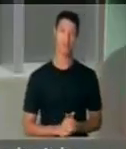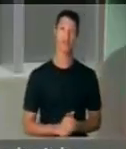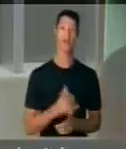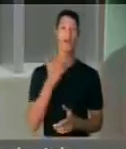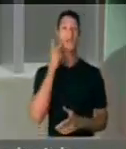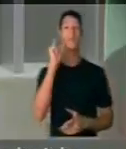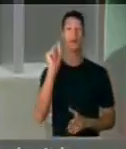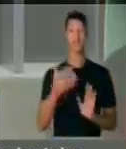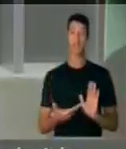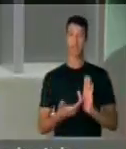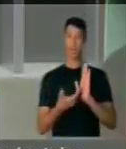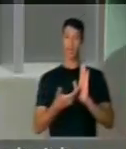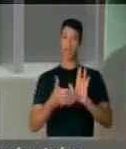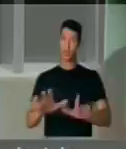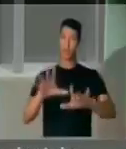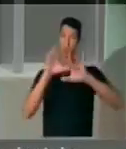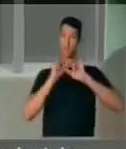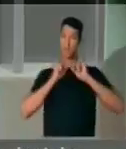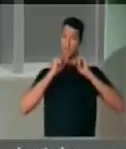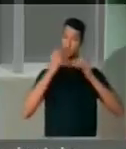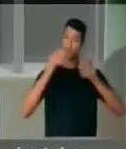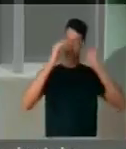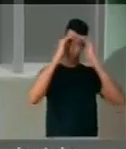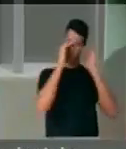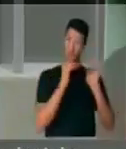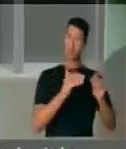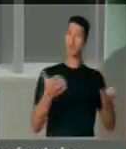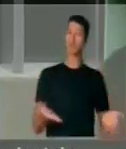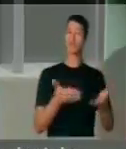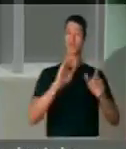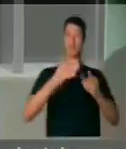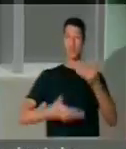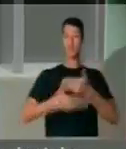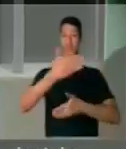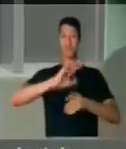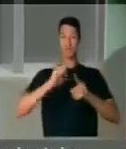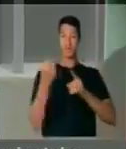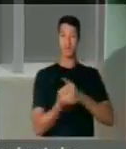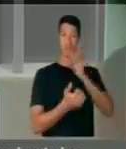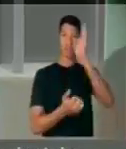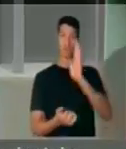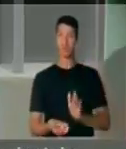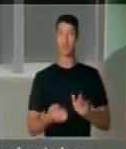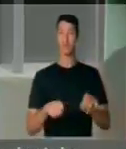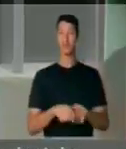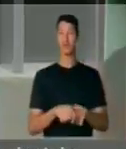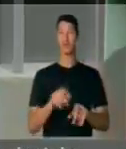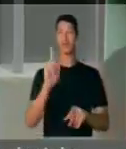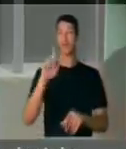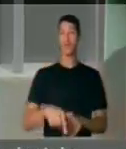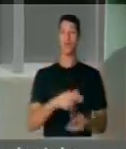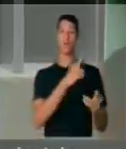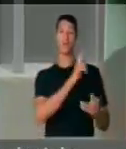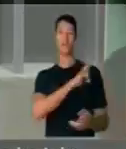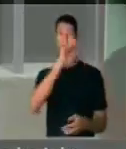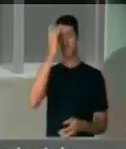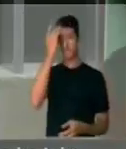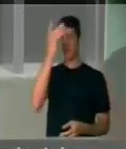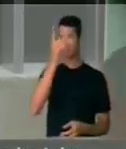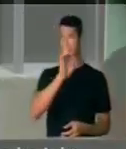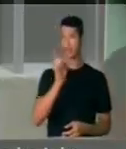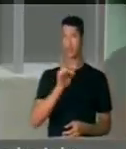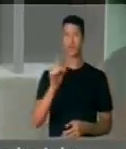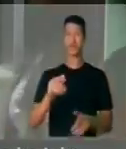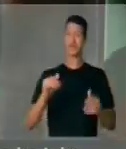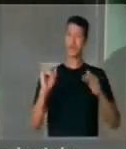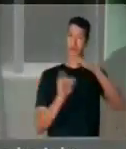para que esta casa recupere seu prestígio diante da sociedade brasileira. E essa não é uma tarefa fácil.